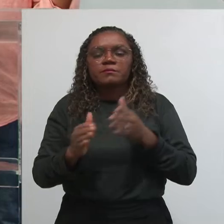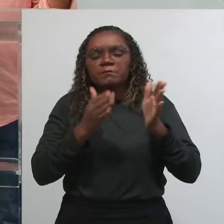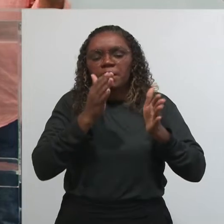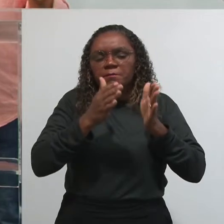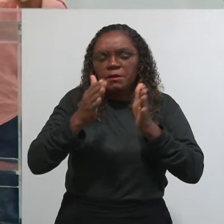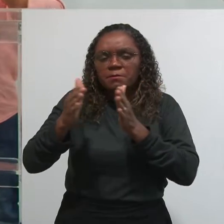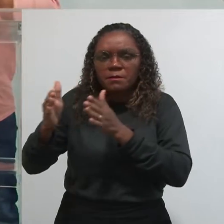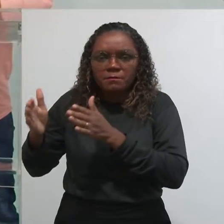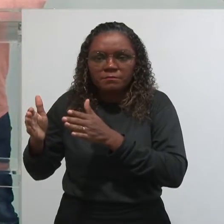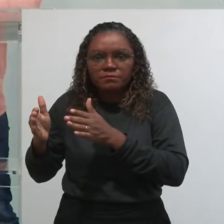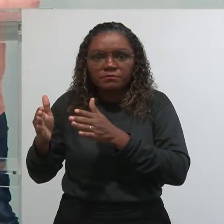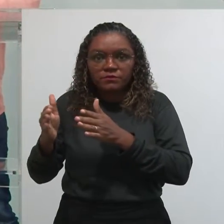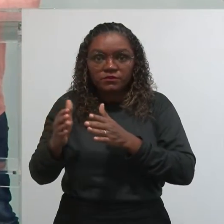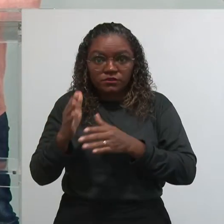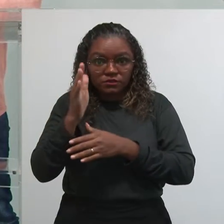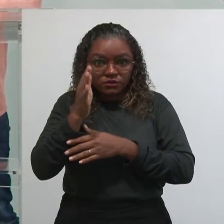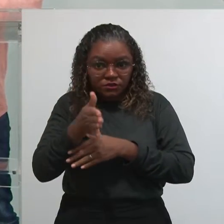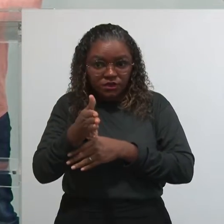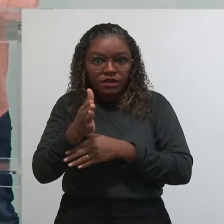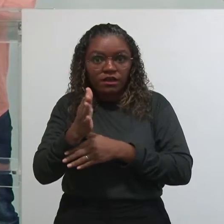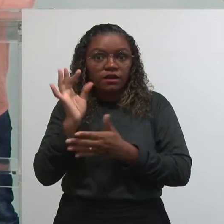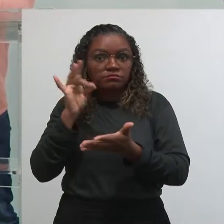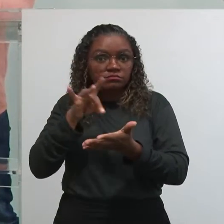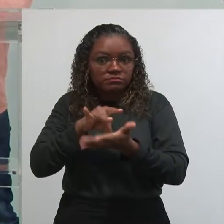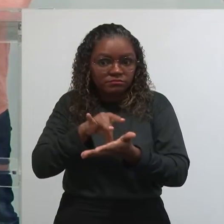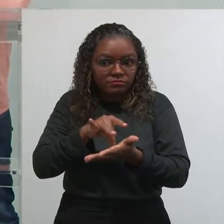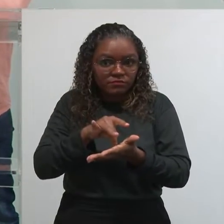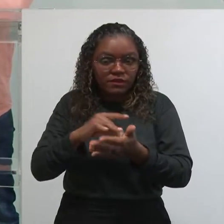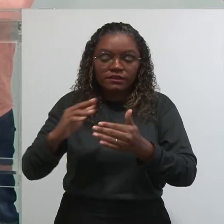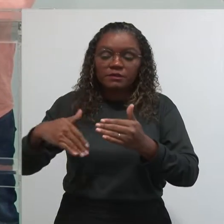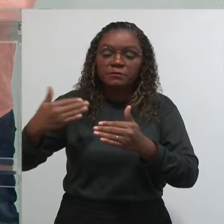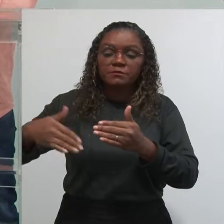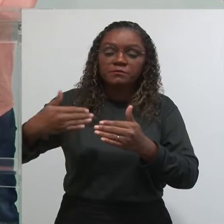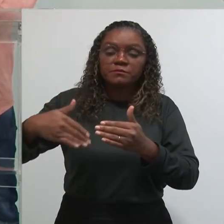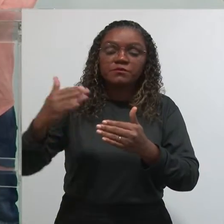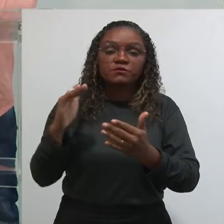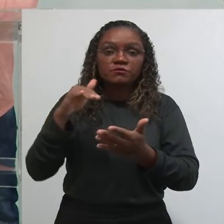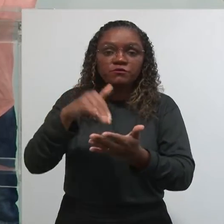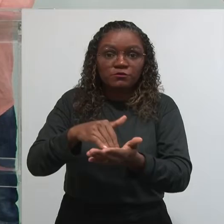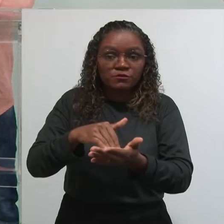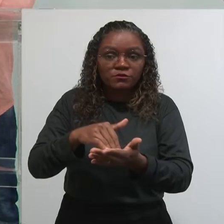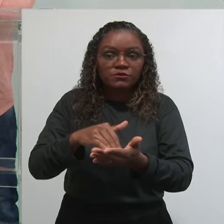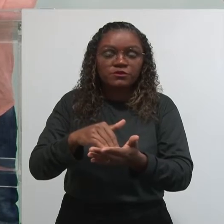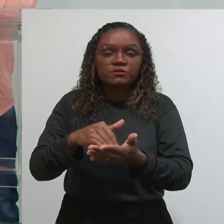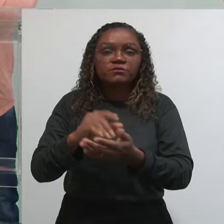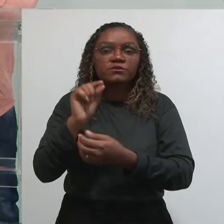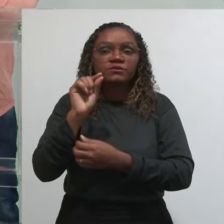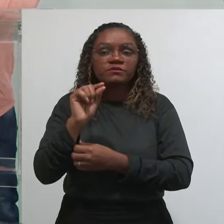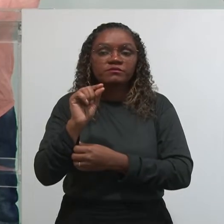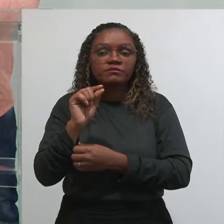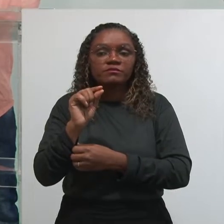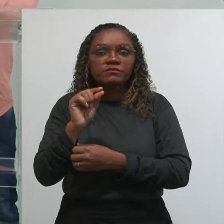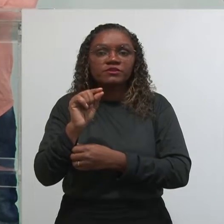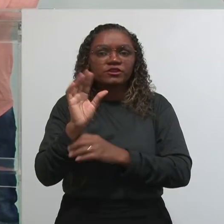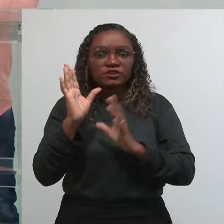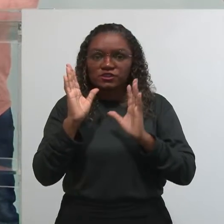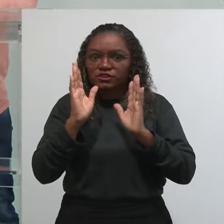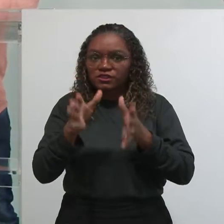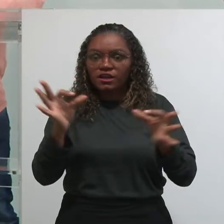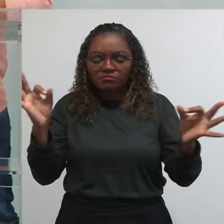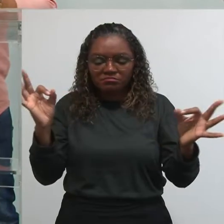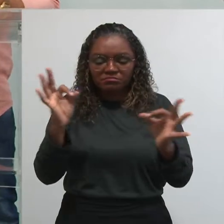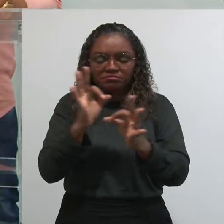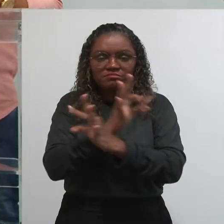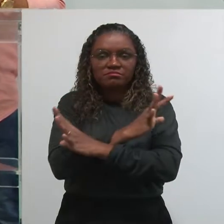planejamento, ele está sendo cumprido a contento, né, para poder você chegar lá no final e você tá com tudo redondinho, né, com a